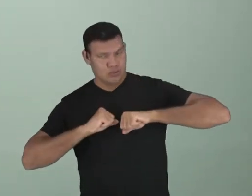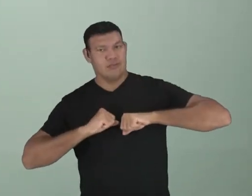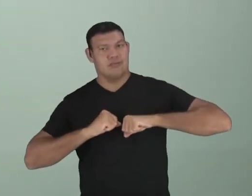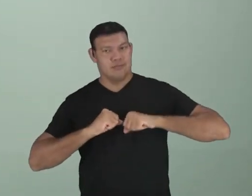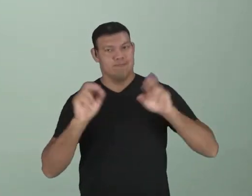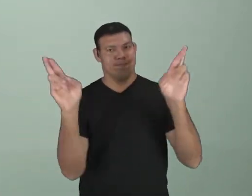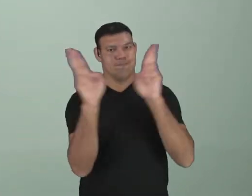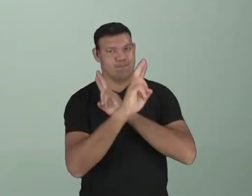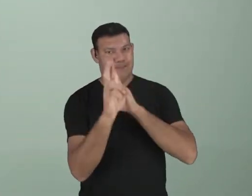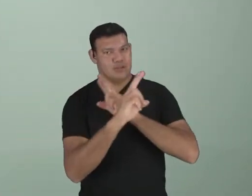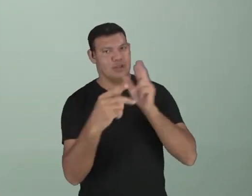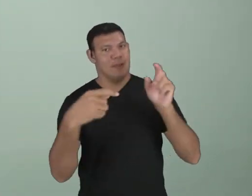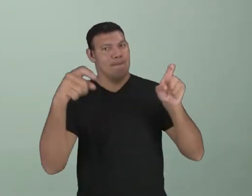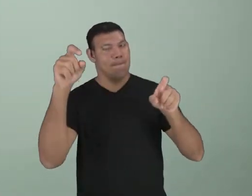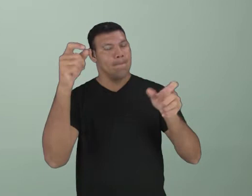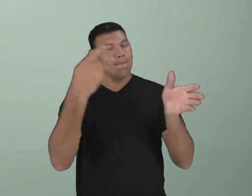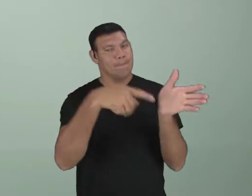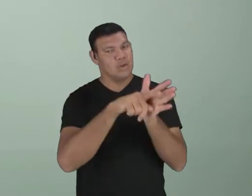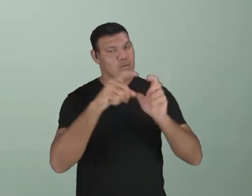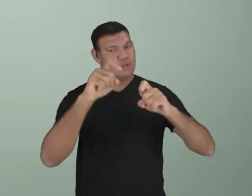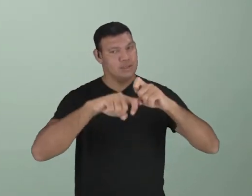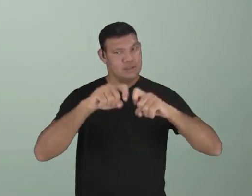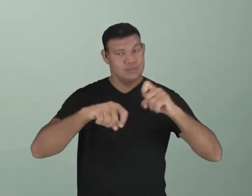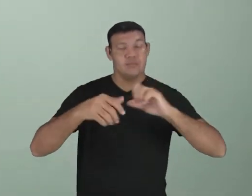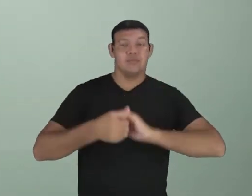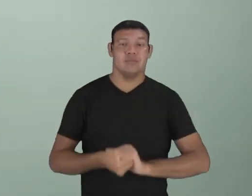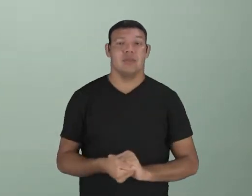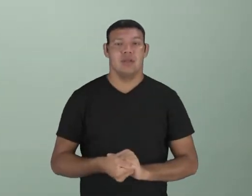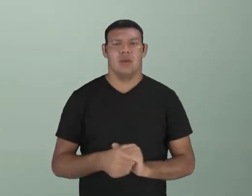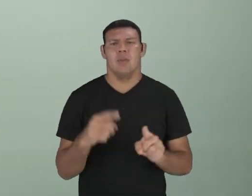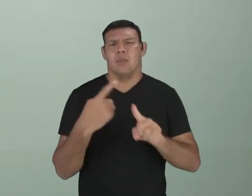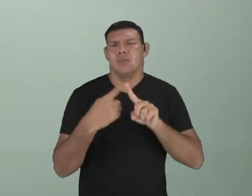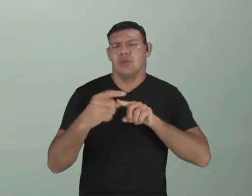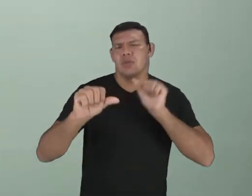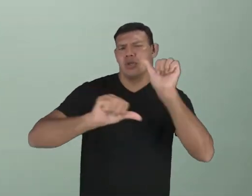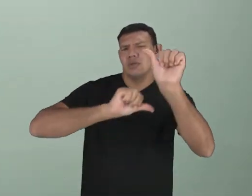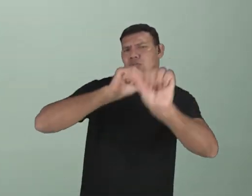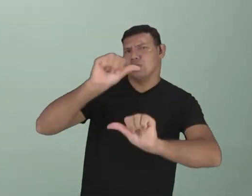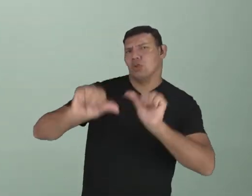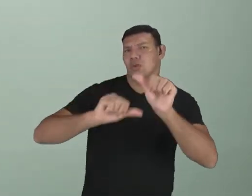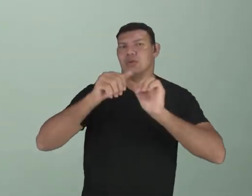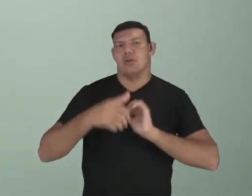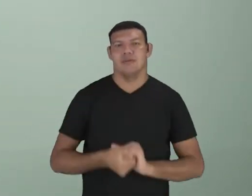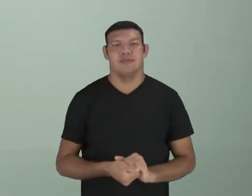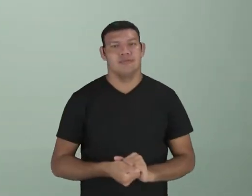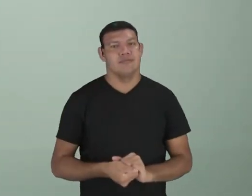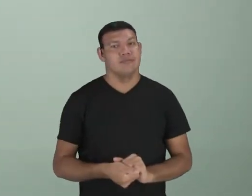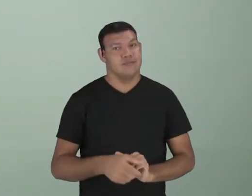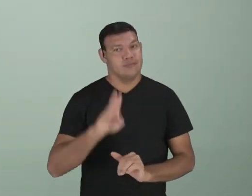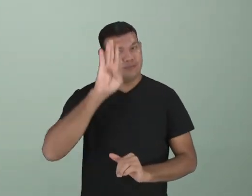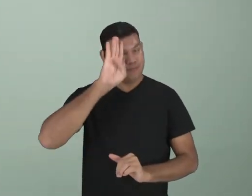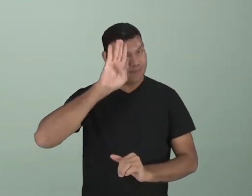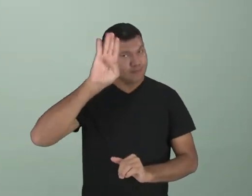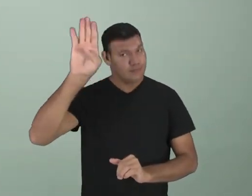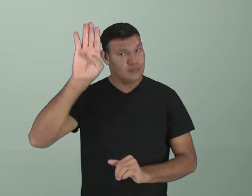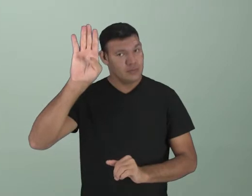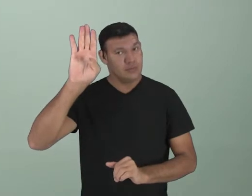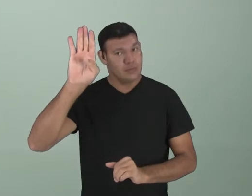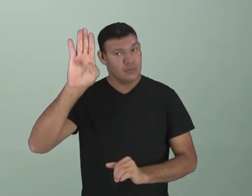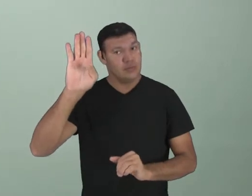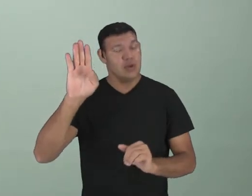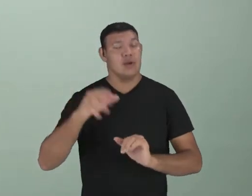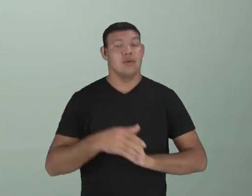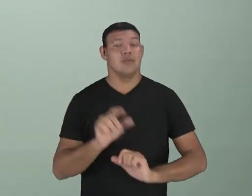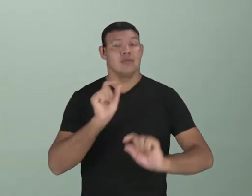transmissível. Por que foi mudado de doença para infecção? Existem vários motivos, mas o principal é que pensem,